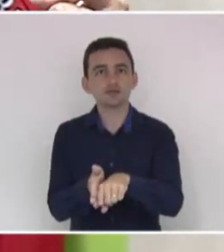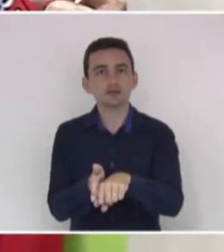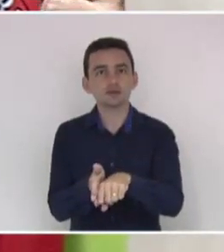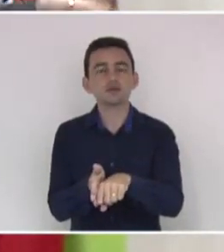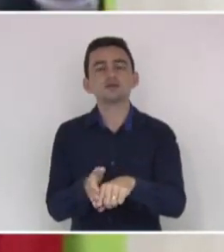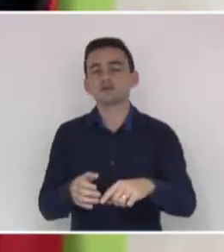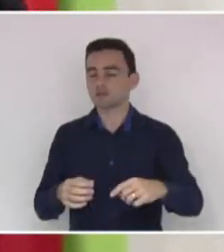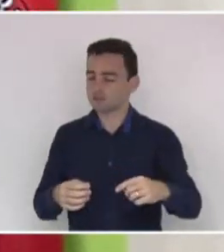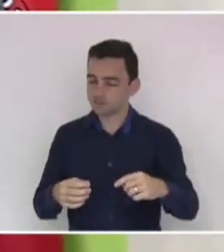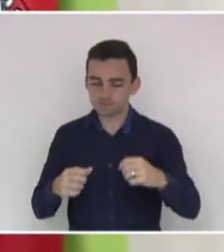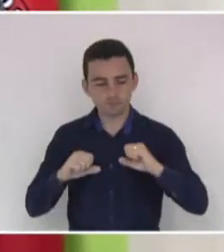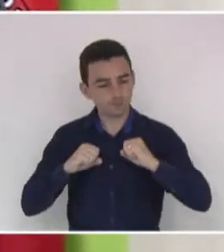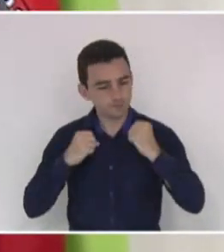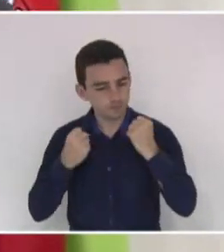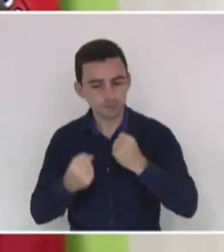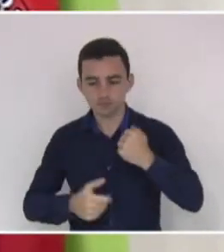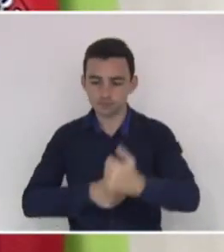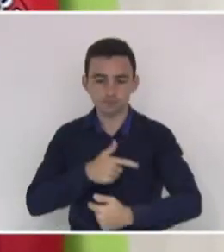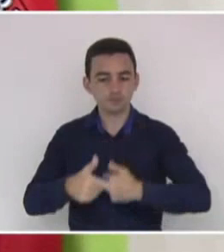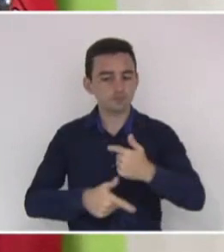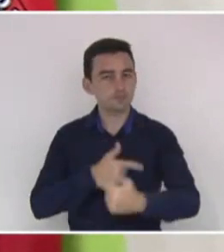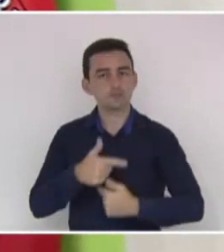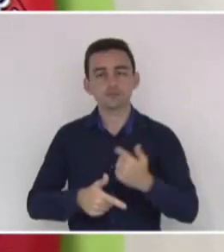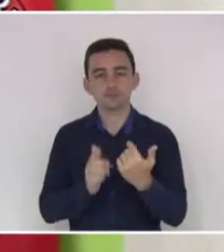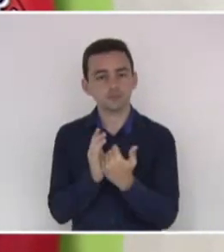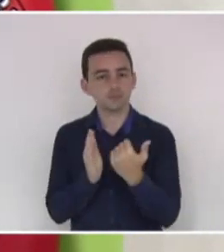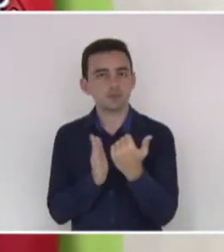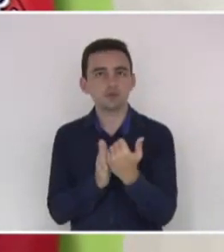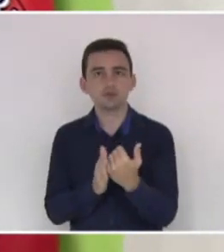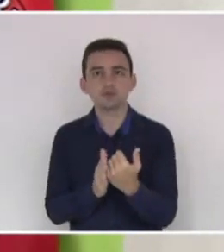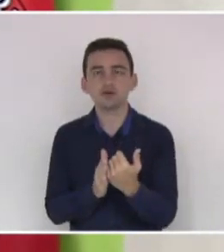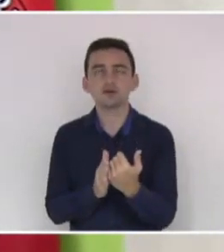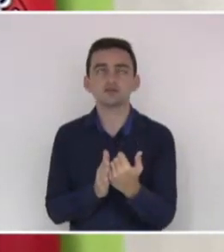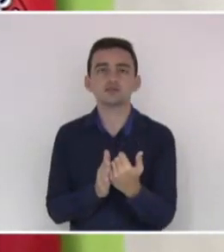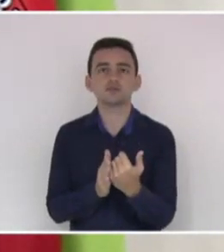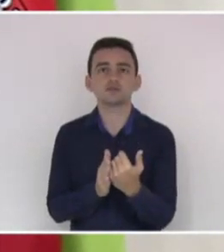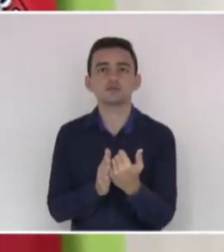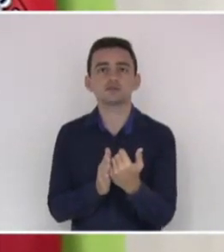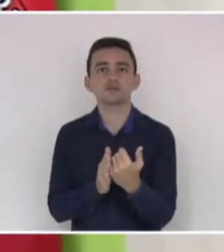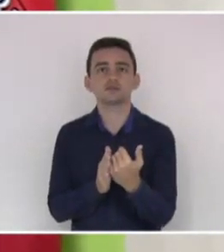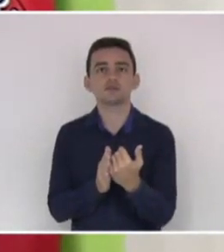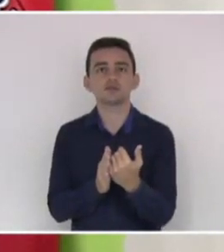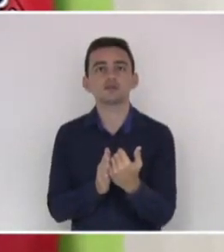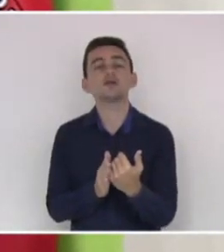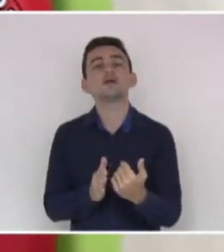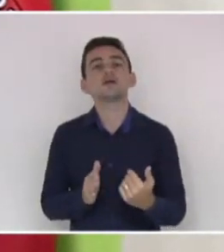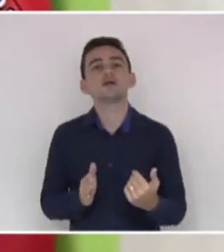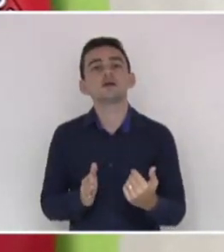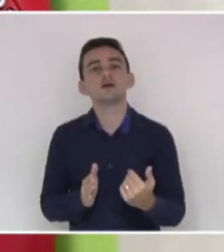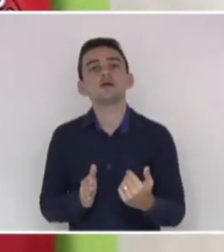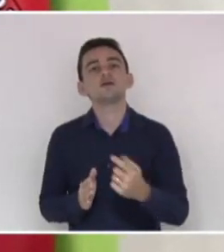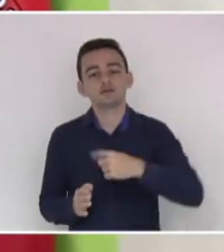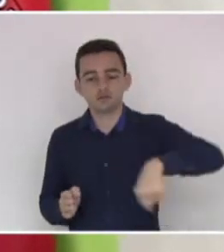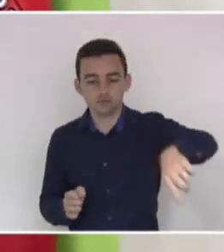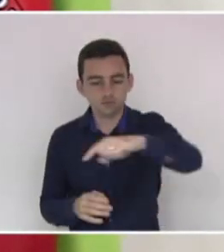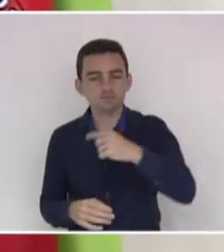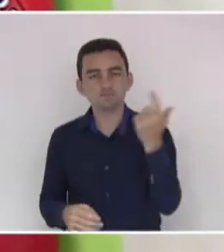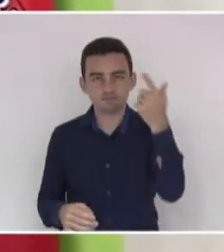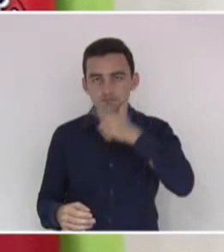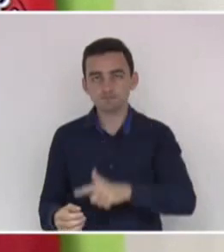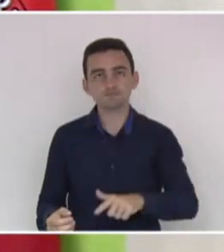trabalho, porque foi com tecnologia, pesquisa e muito trabalho dos produtores rurais que nós